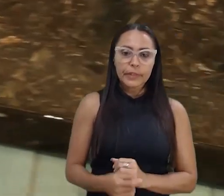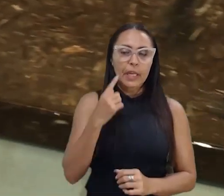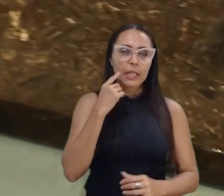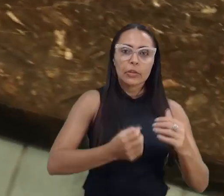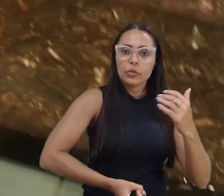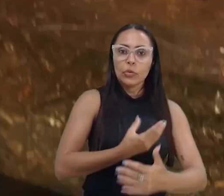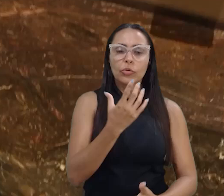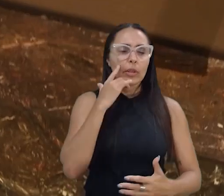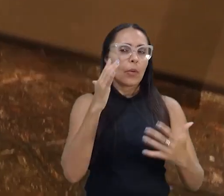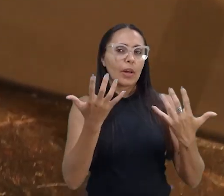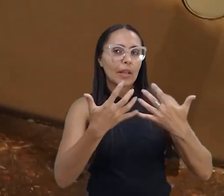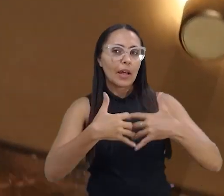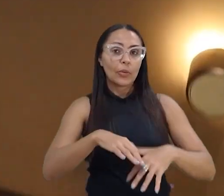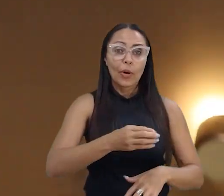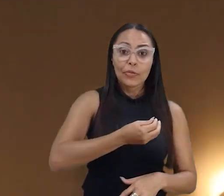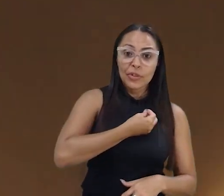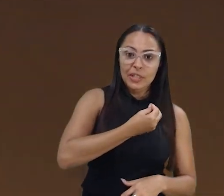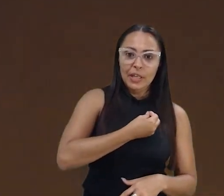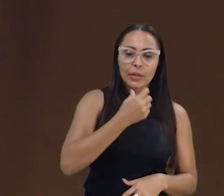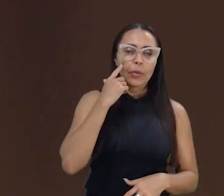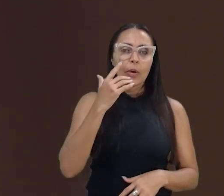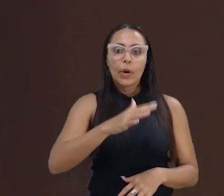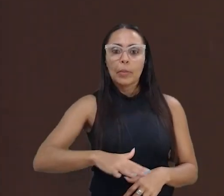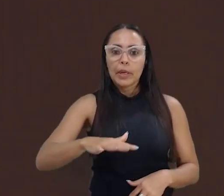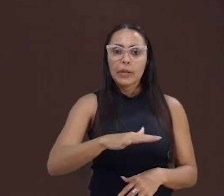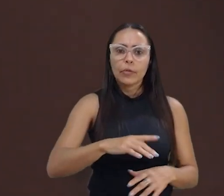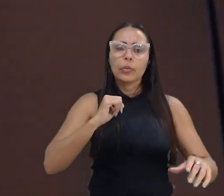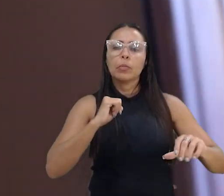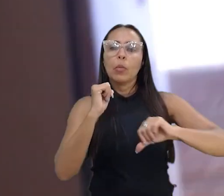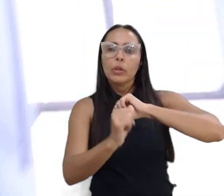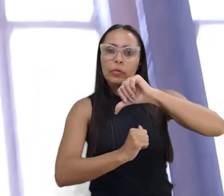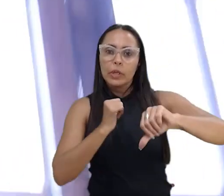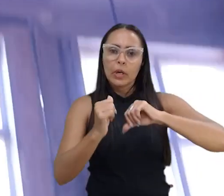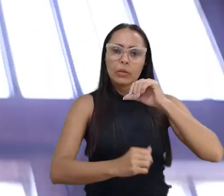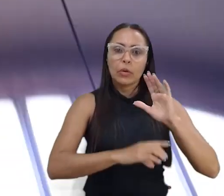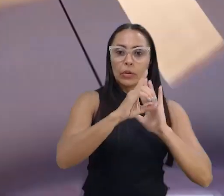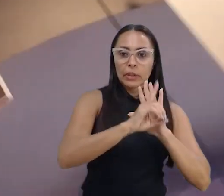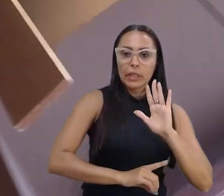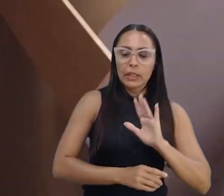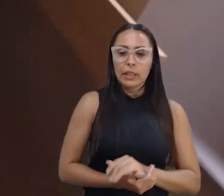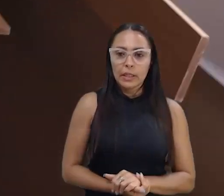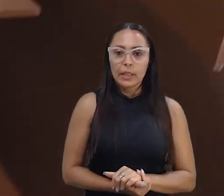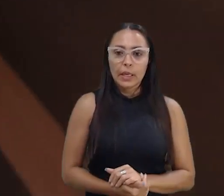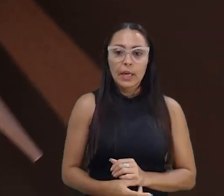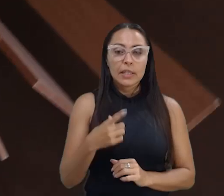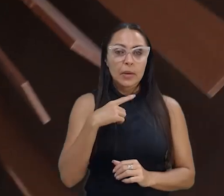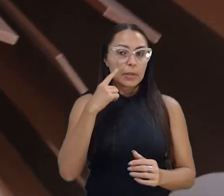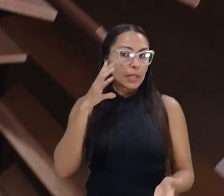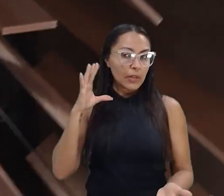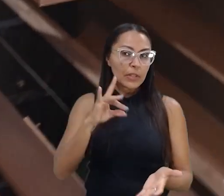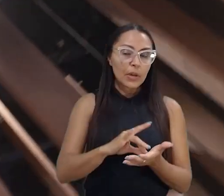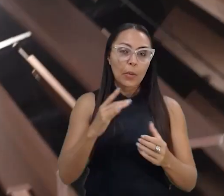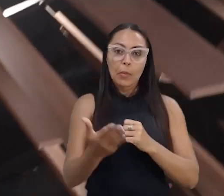surgem e estão bem atreladas ao modo de viver e os ambientes foram e vão se modificando ao longo das décadas. Temos essa definição de